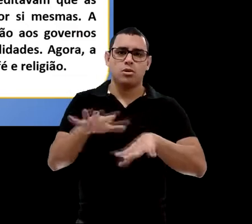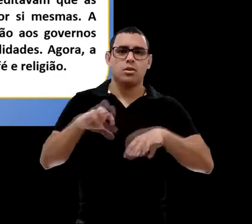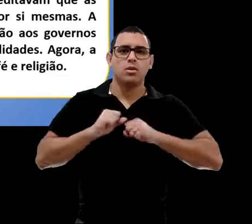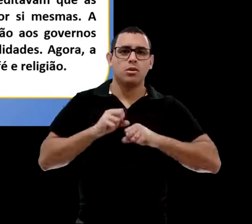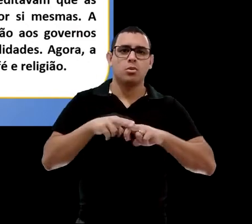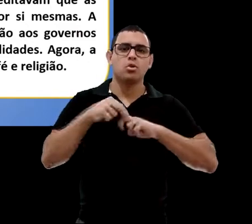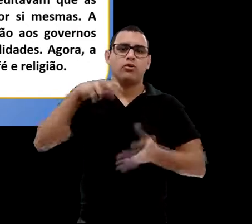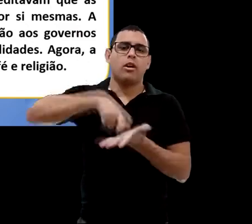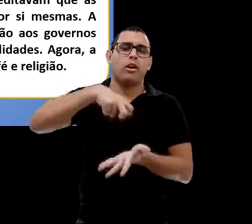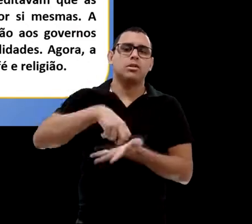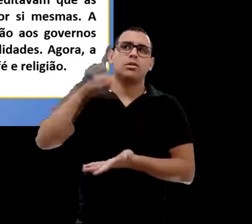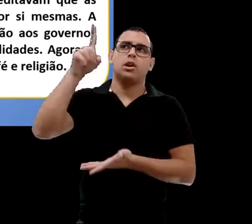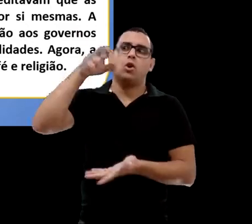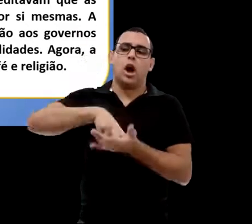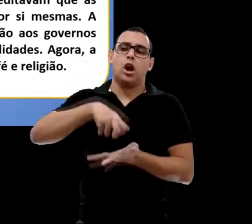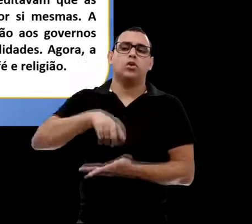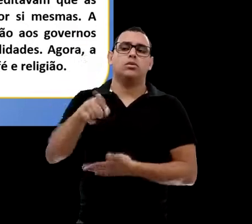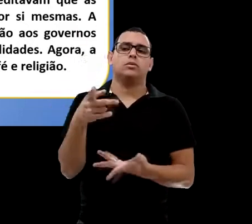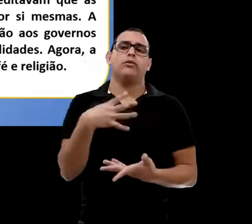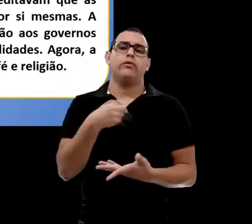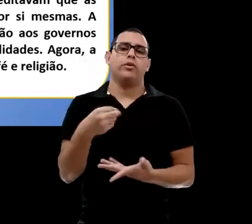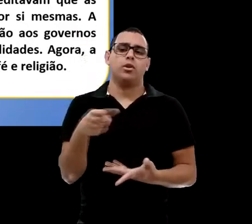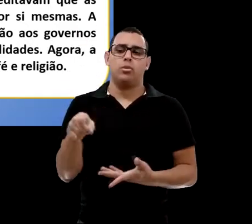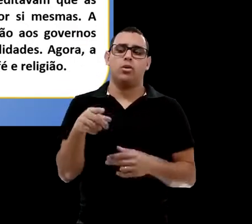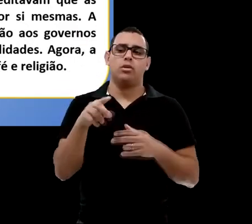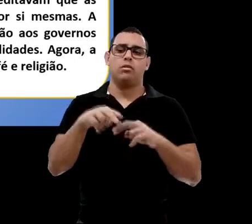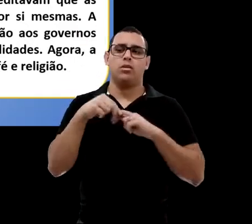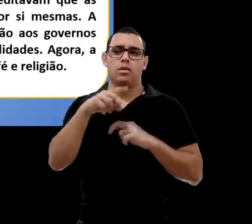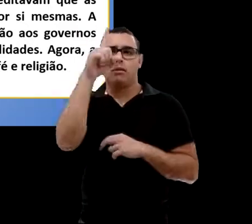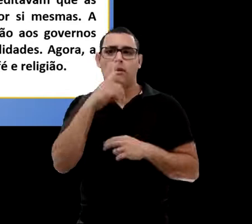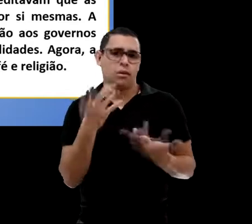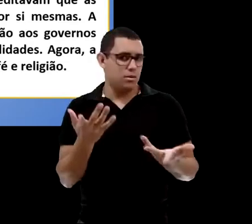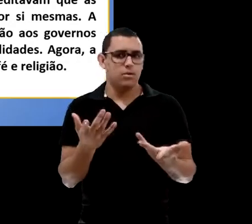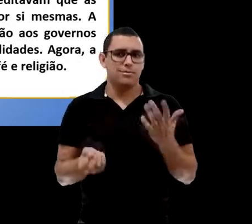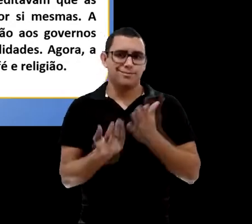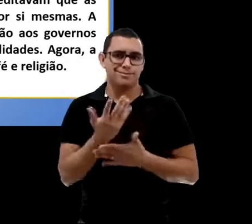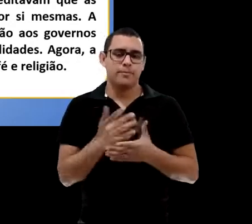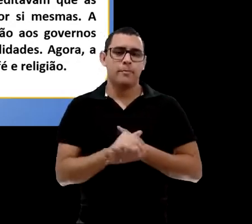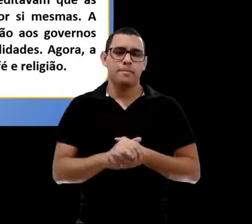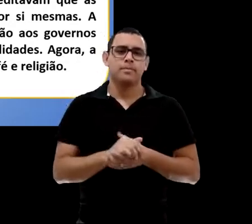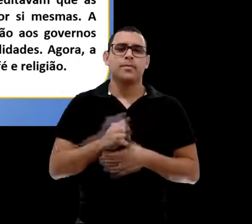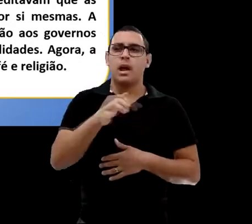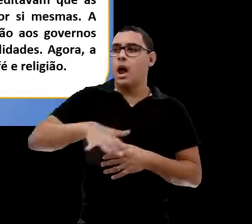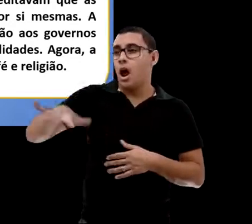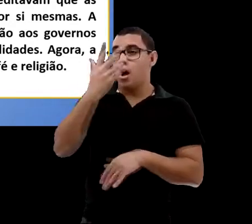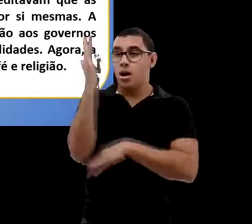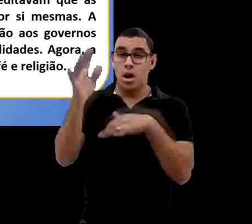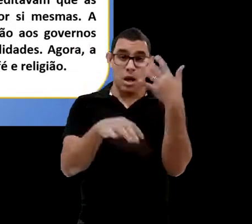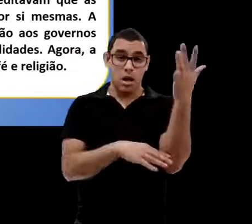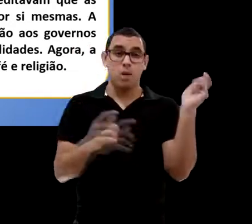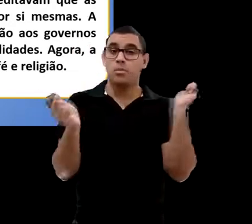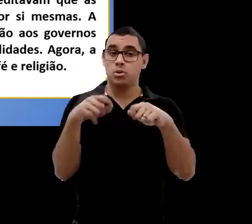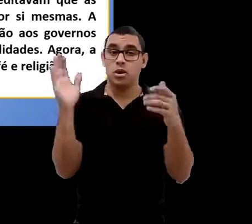doenças a castigos divinos, esse tipo de coisa, né? As matas, poderia haver